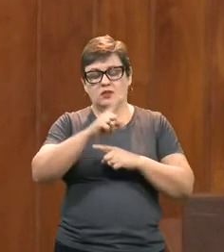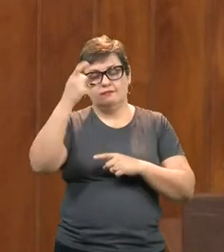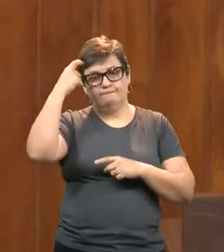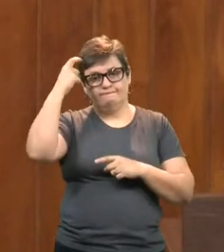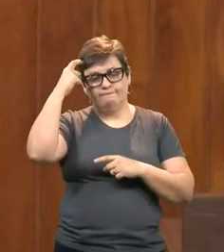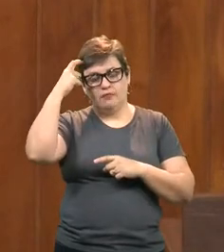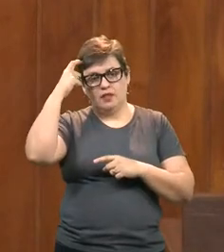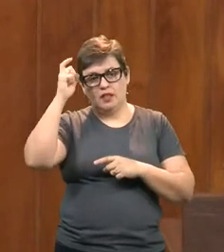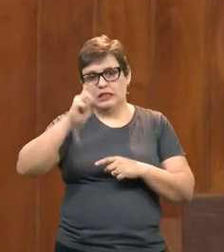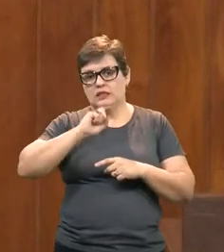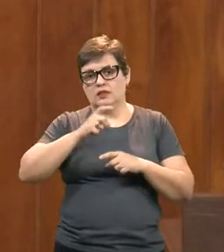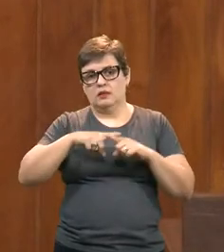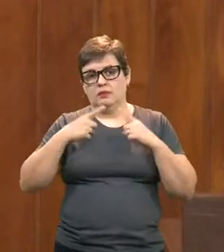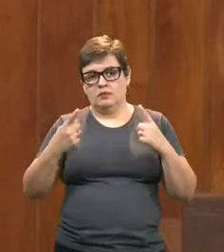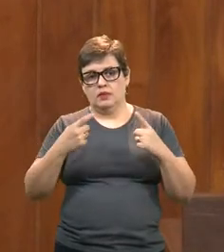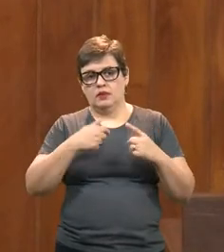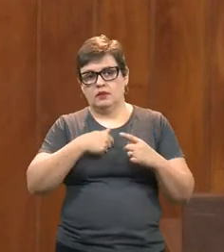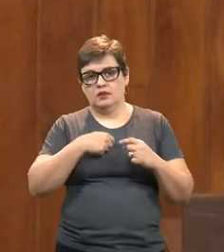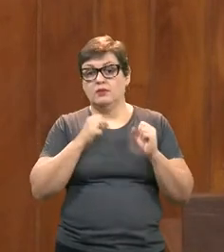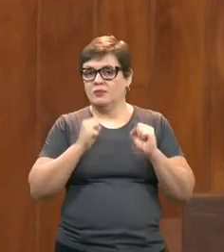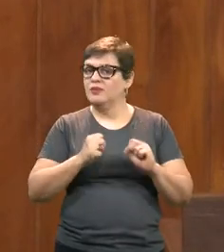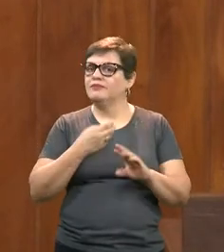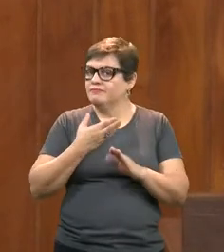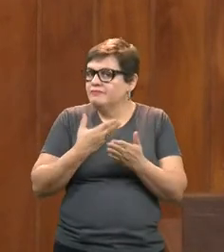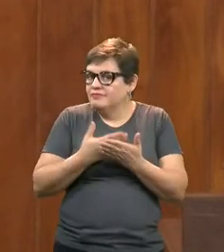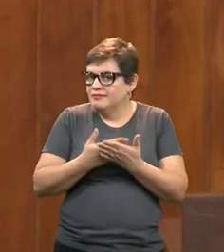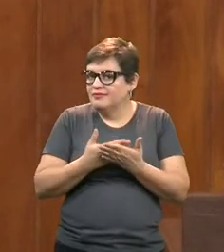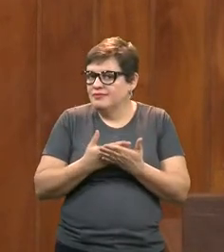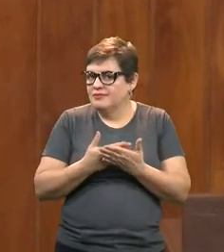Mas isso não significa que eu não posso estudar.